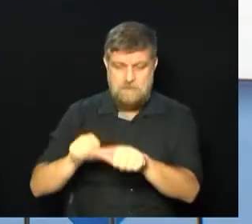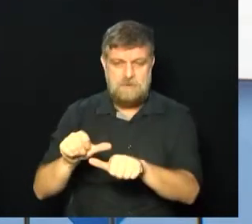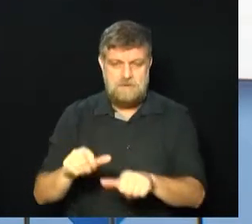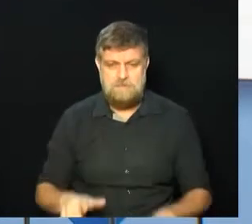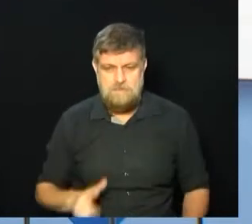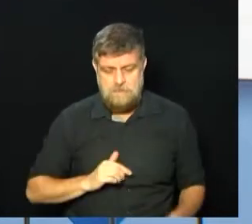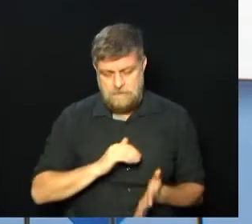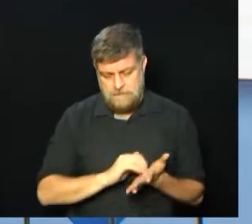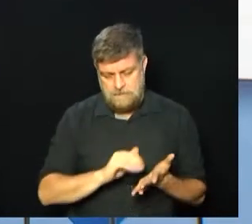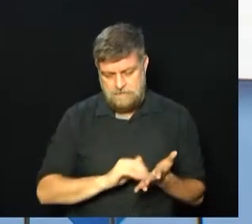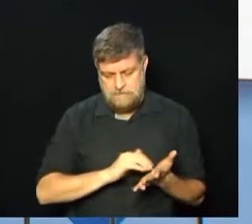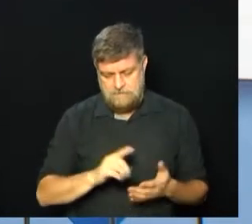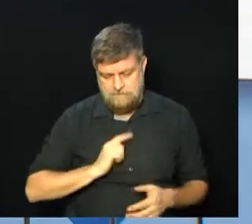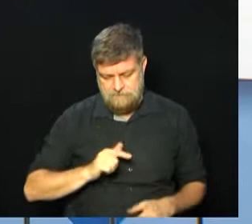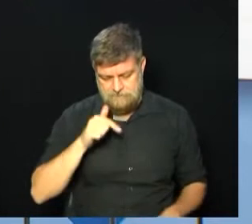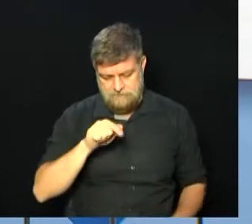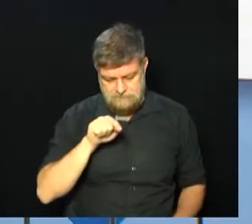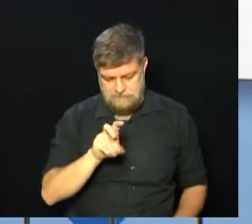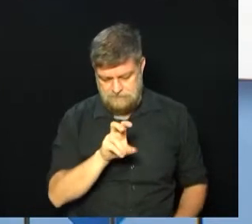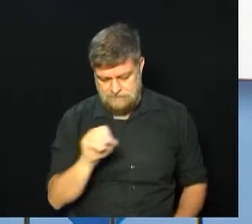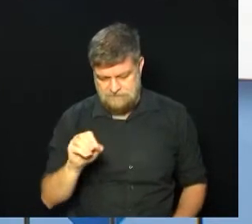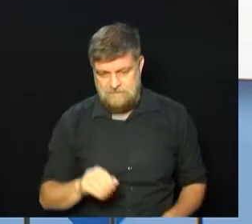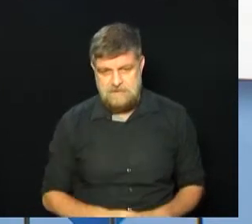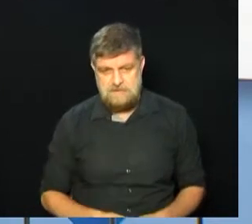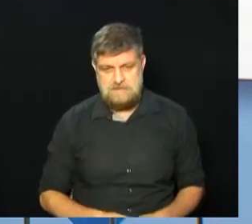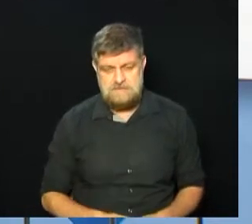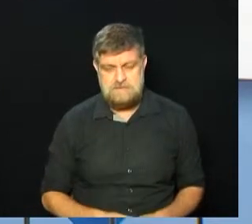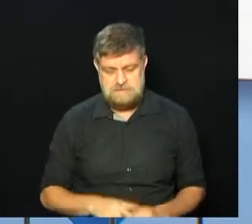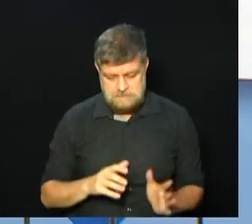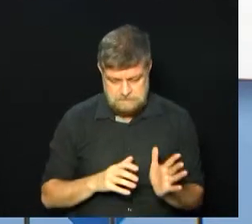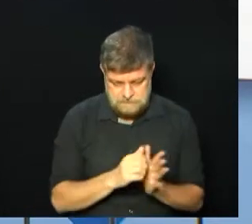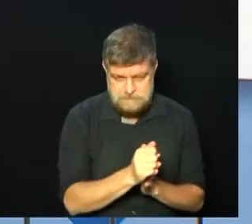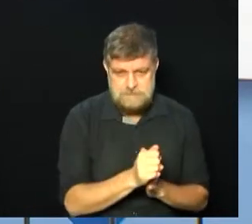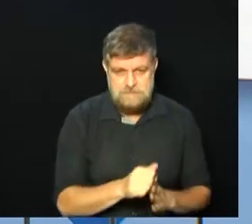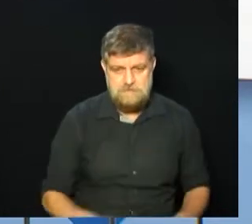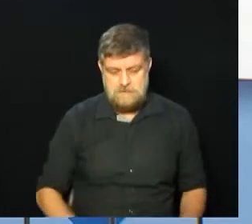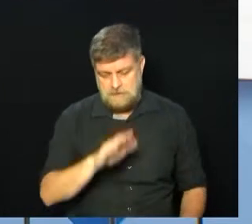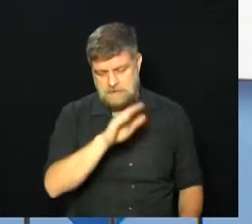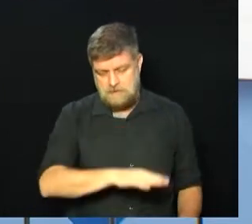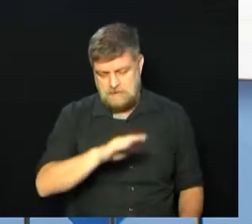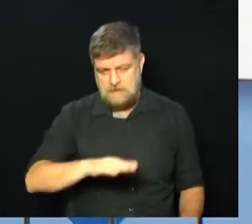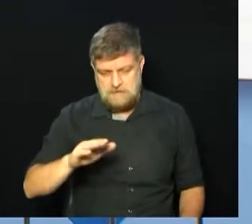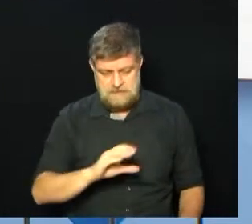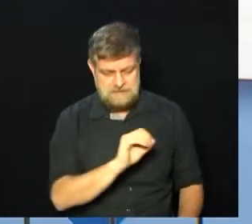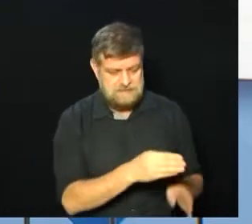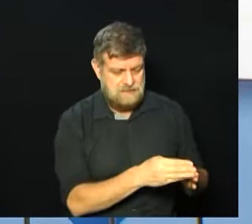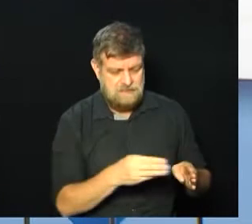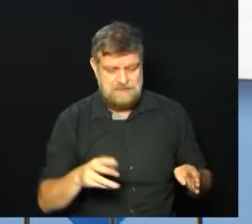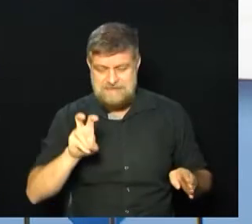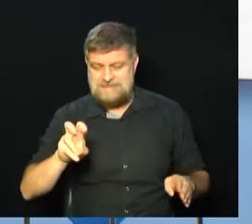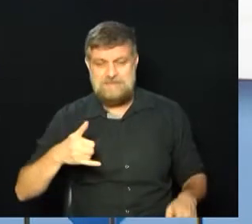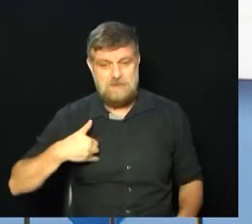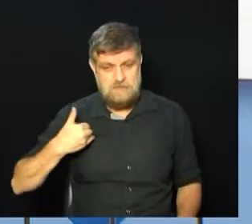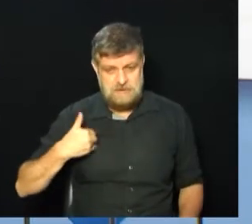a secretaria a receber o 7572 inscrições de crianças entre zero a